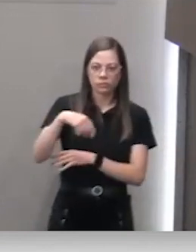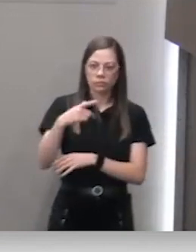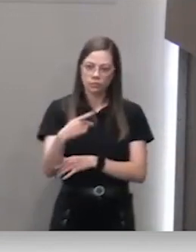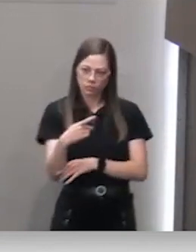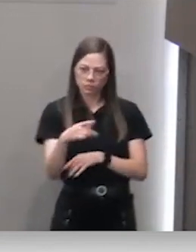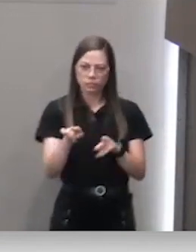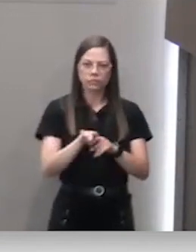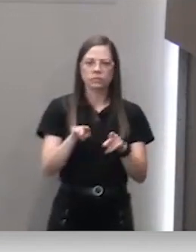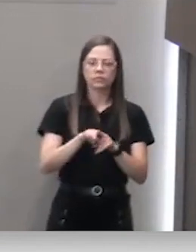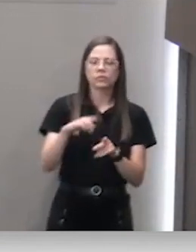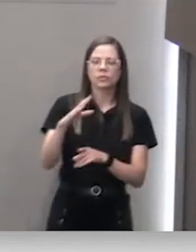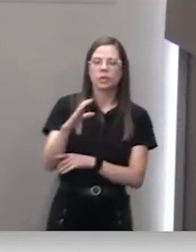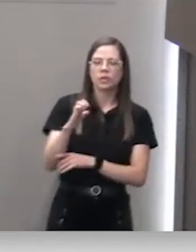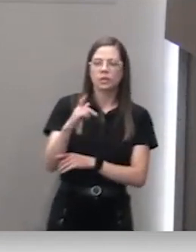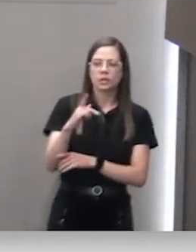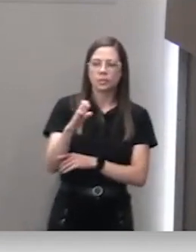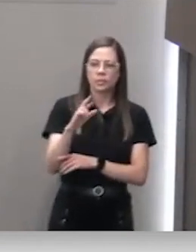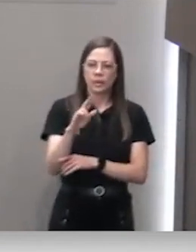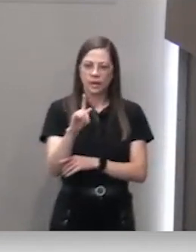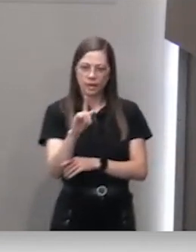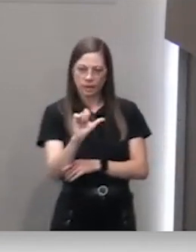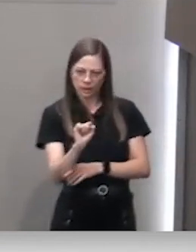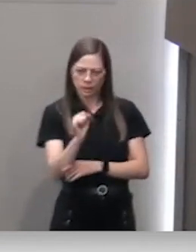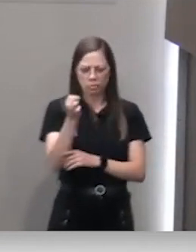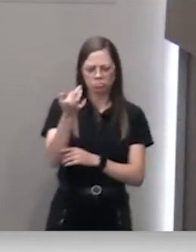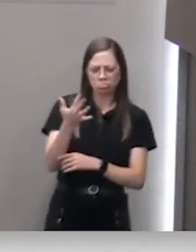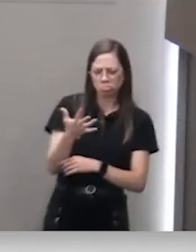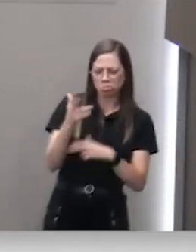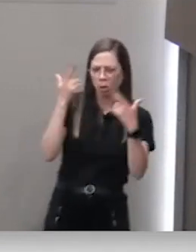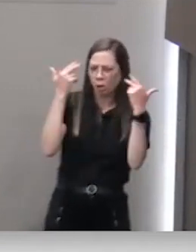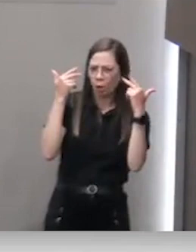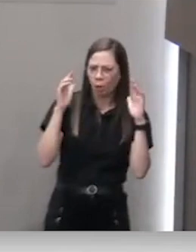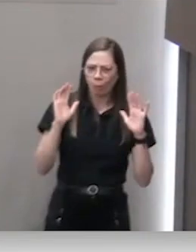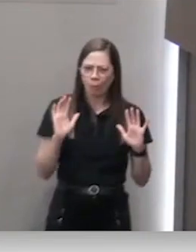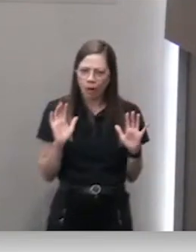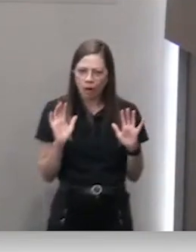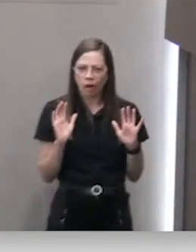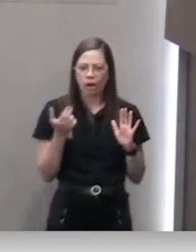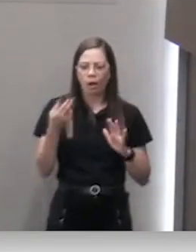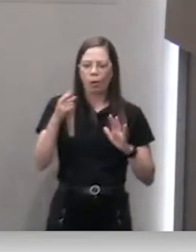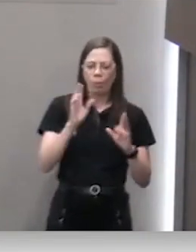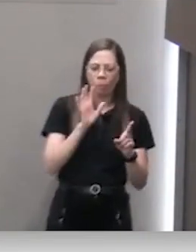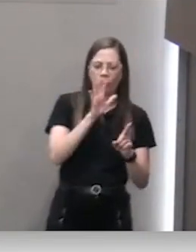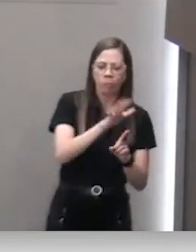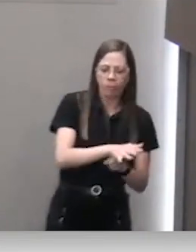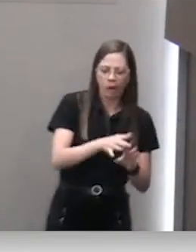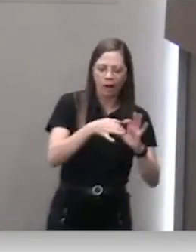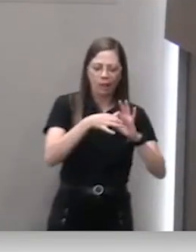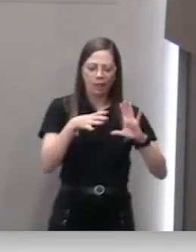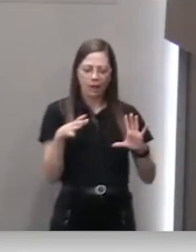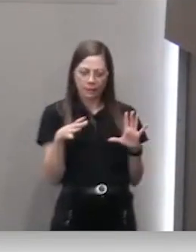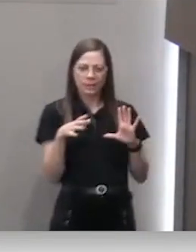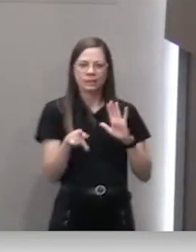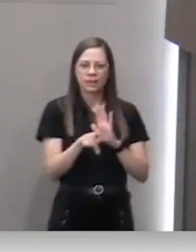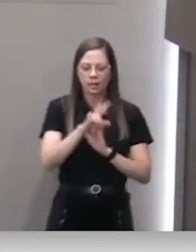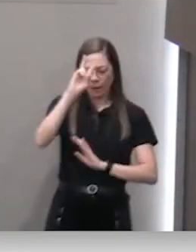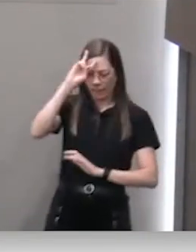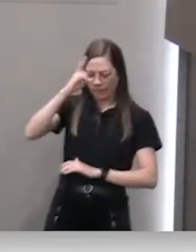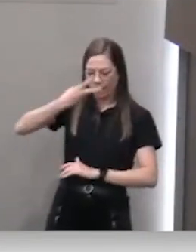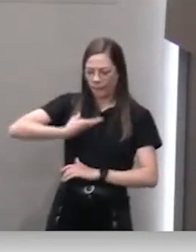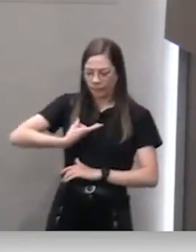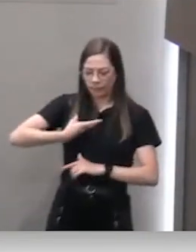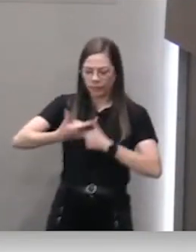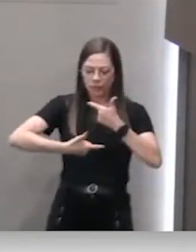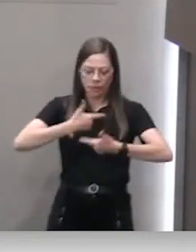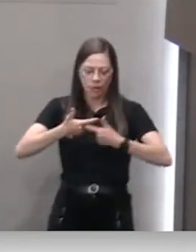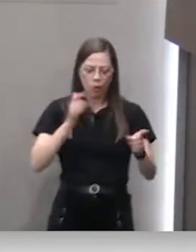do CEPERGS, dizendo que é inconstitucional porque ataca a liberdade de cátedra, porque trabalha